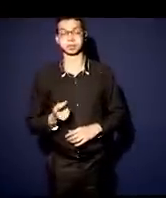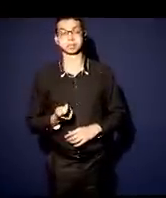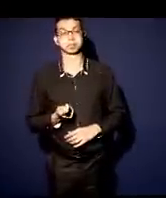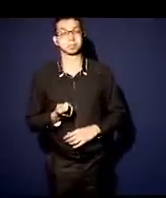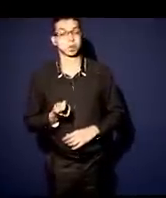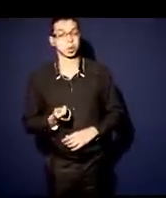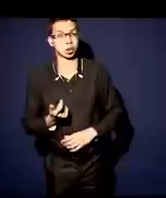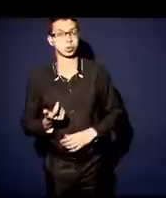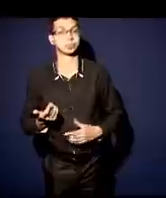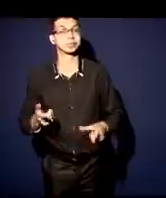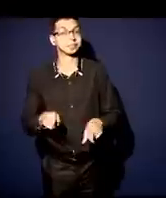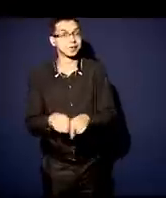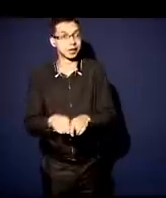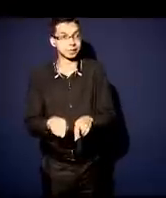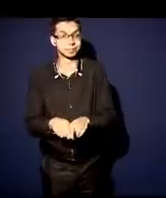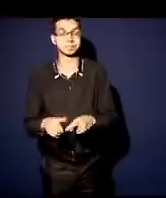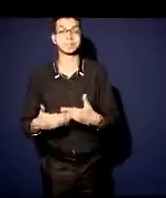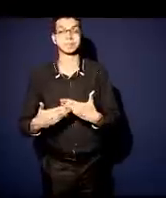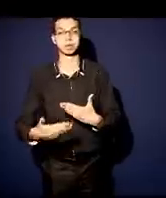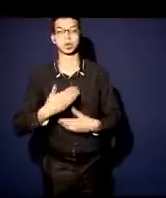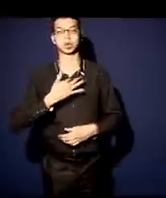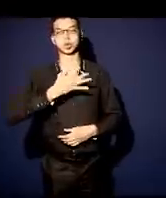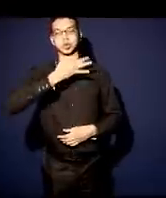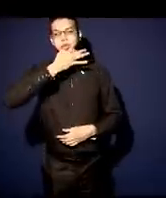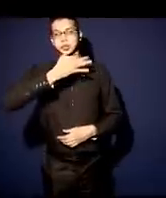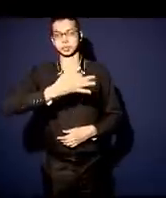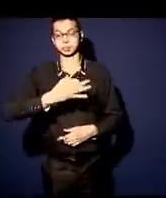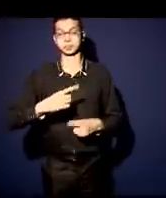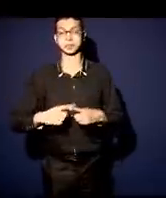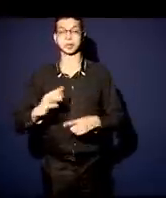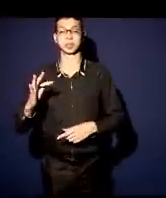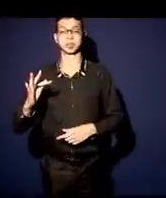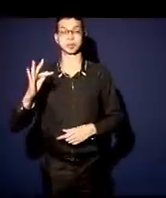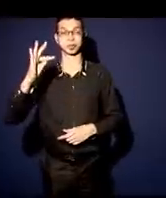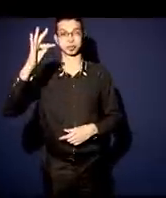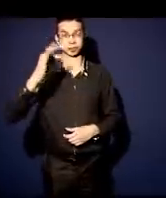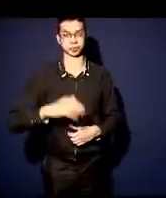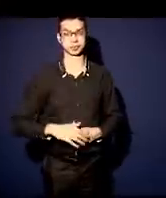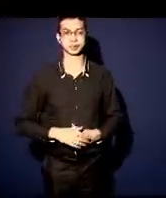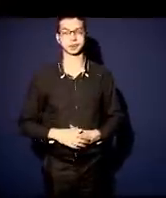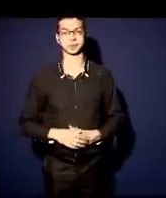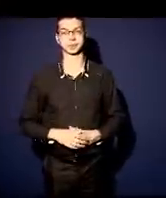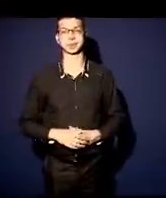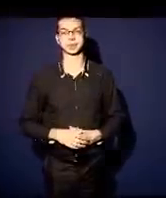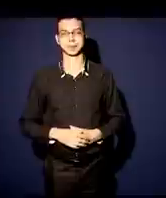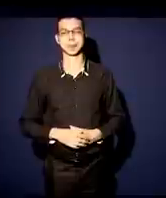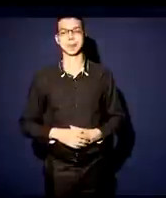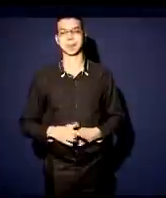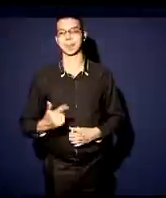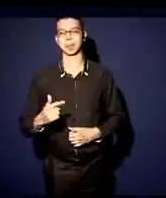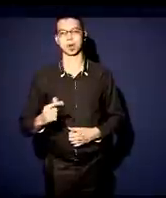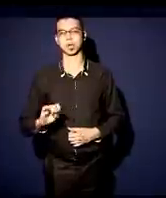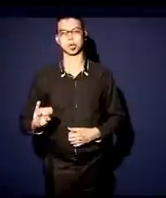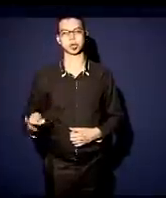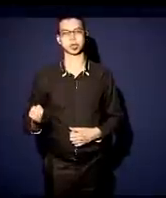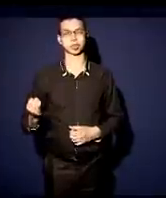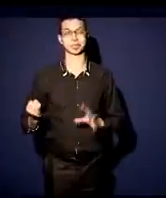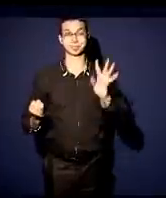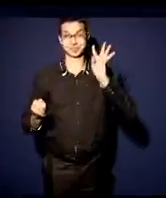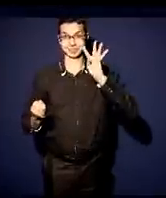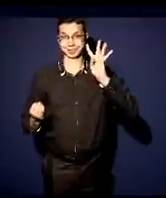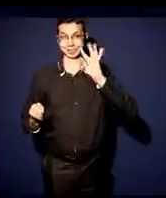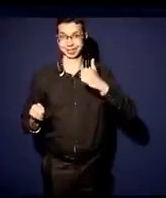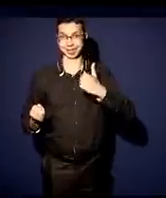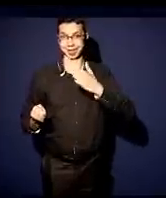ponto de que eu acho que no futuro os rentistas não vão ter um juro real muito legal. No tocante à Bolsa,